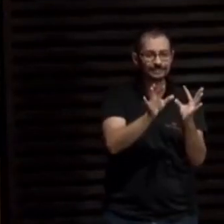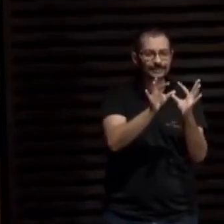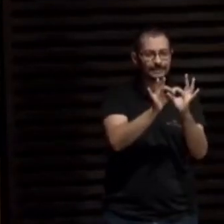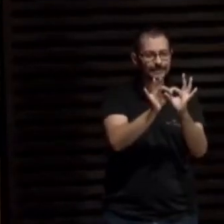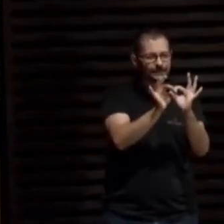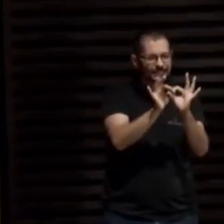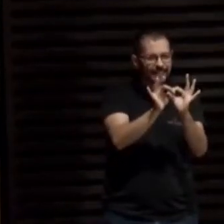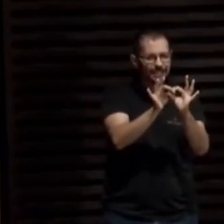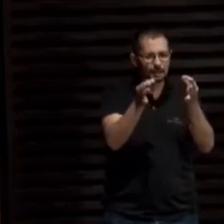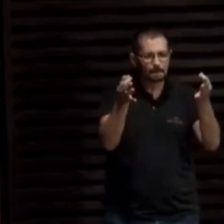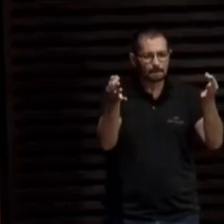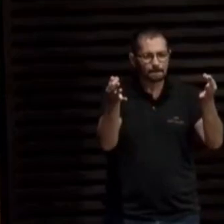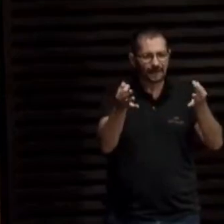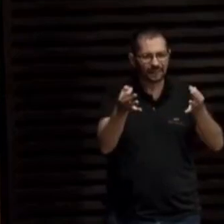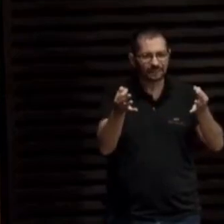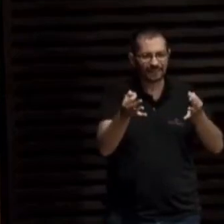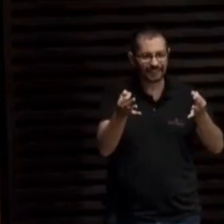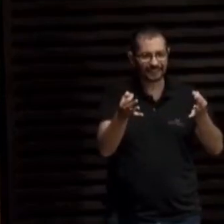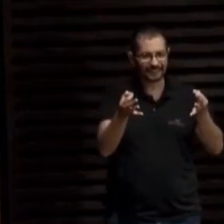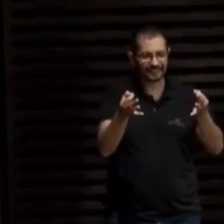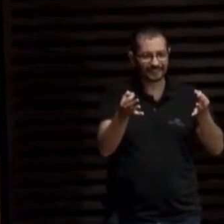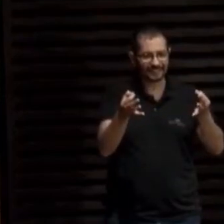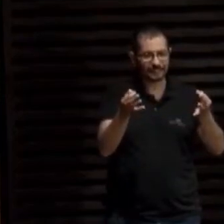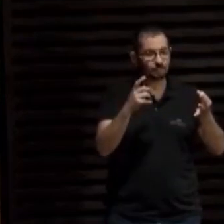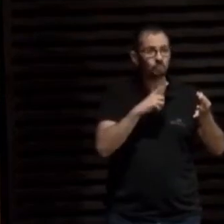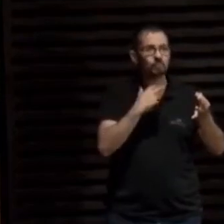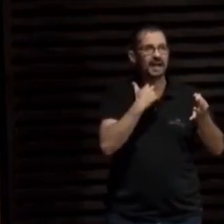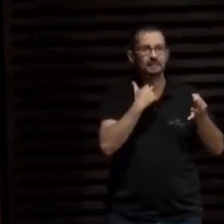que não existe nada neste mundo que compare.